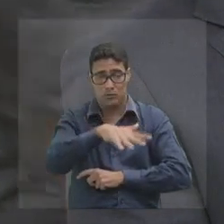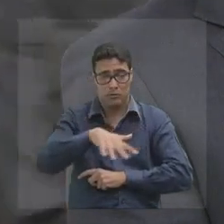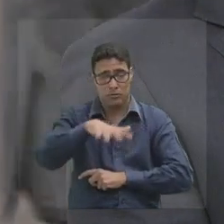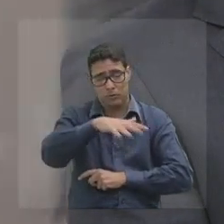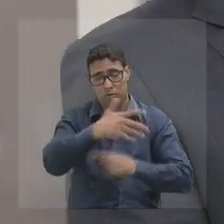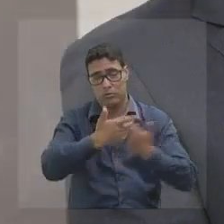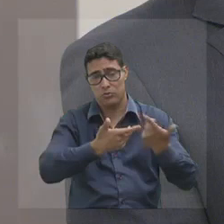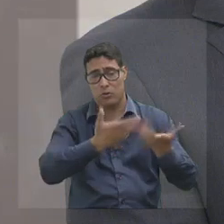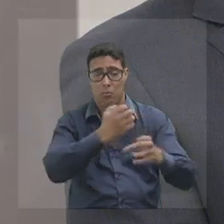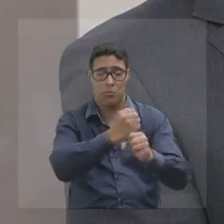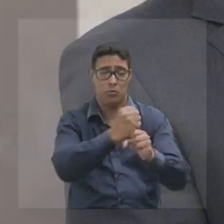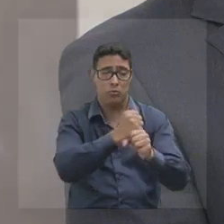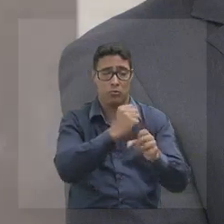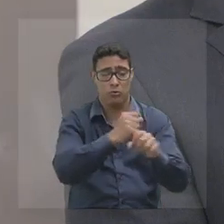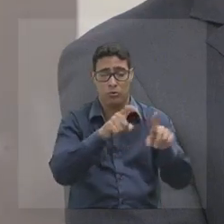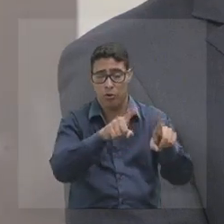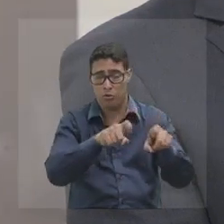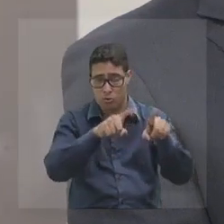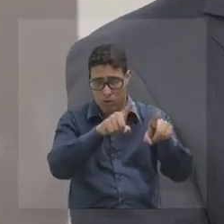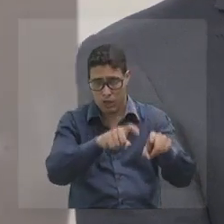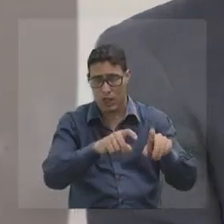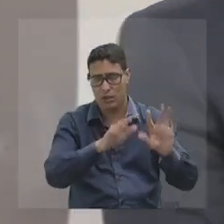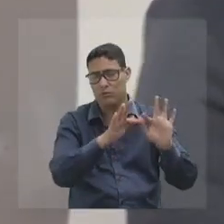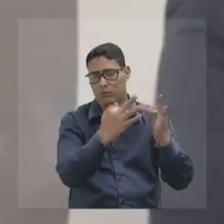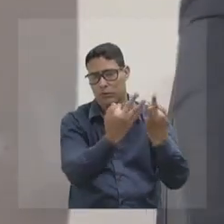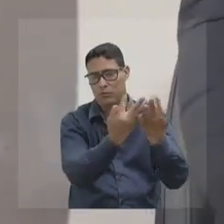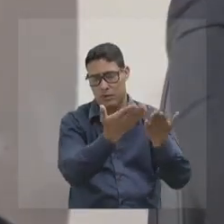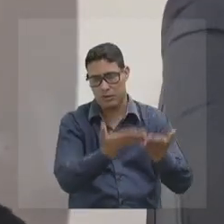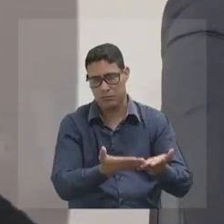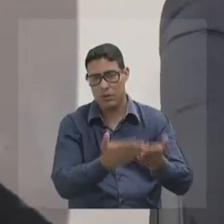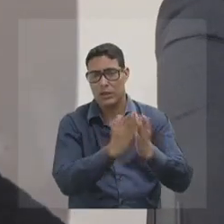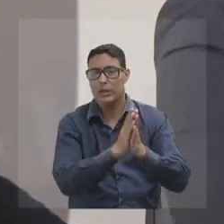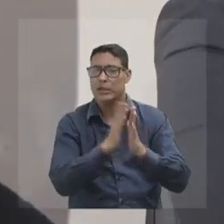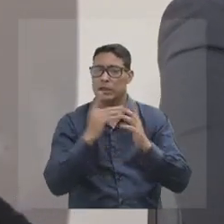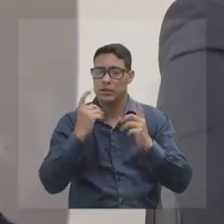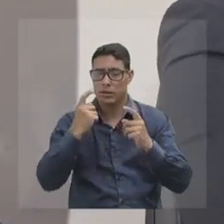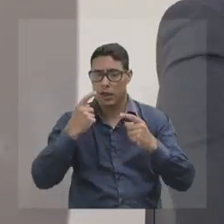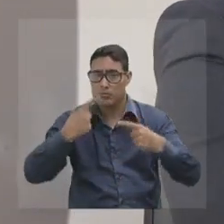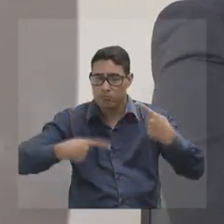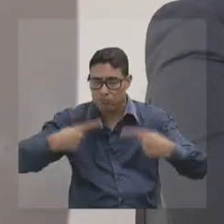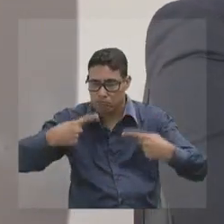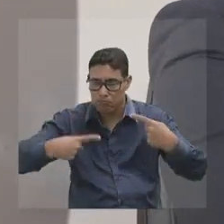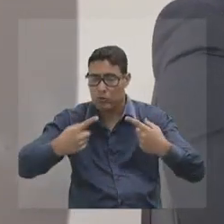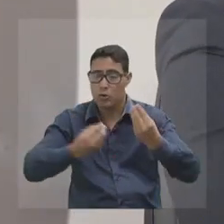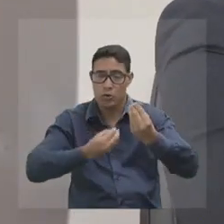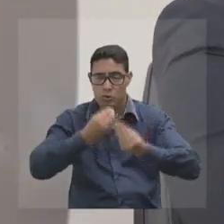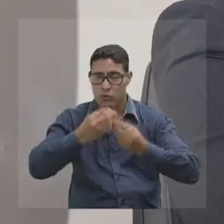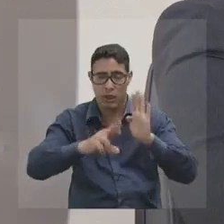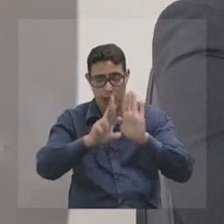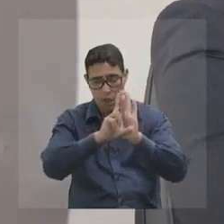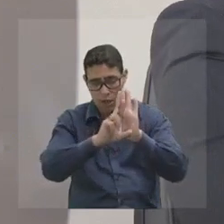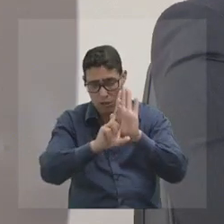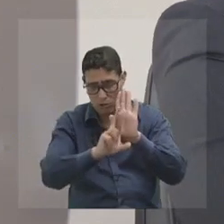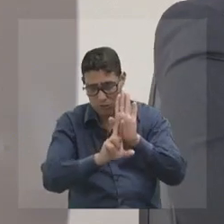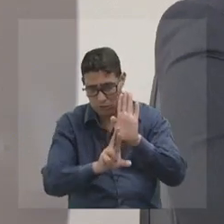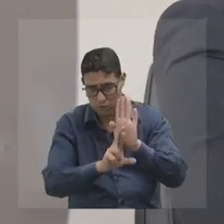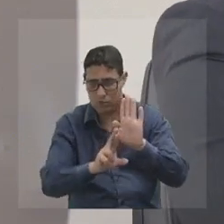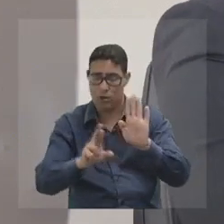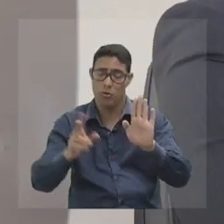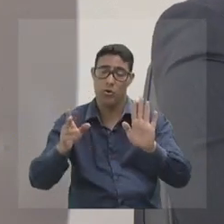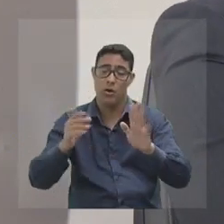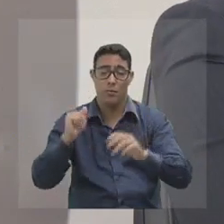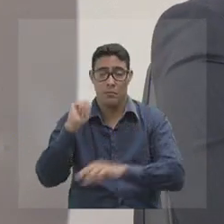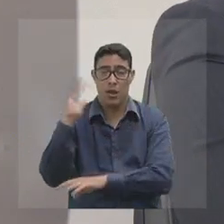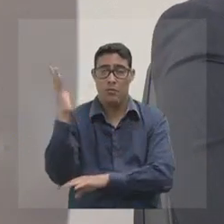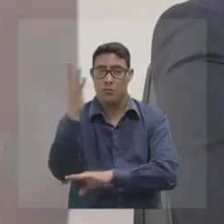regime familiar e nós estamos no momento de discussão de implementação do programa de regularização ambiental no estado de Minas Gerais que é